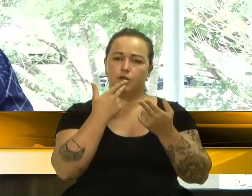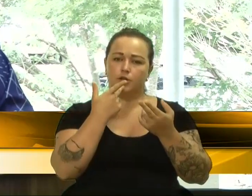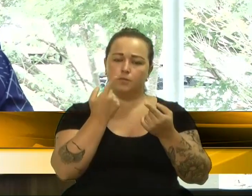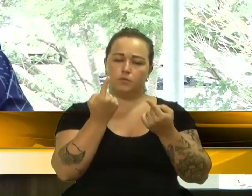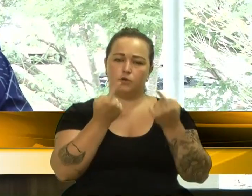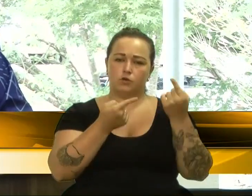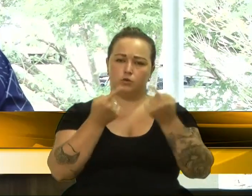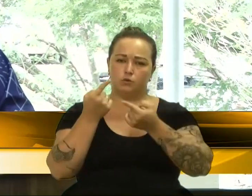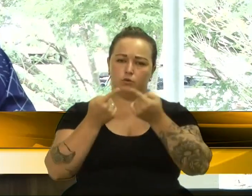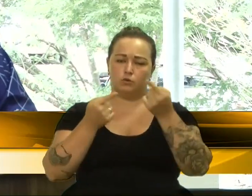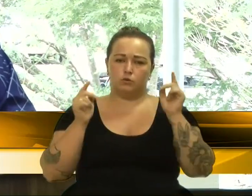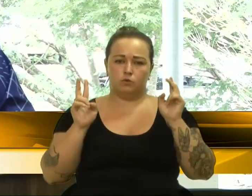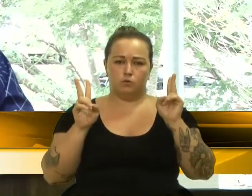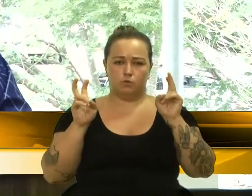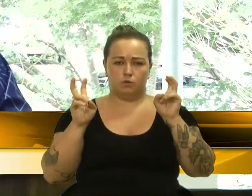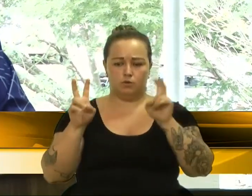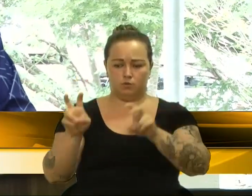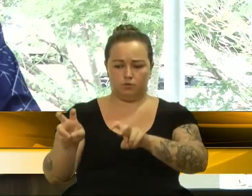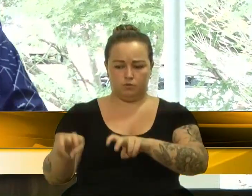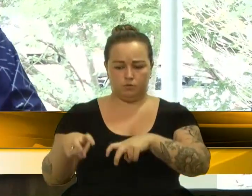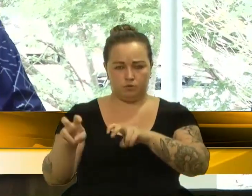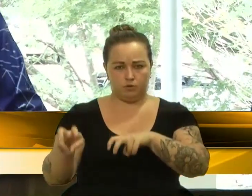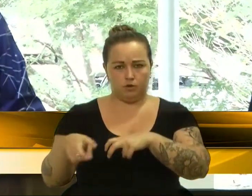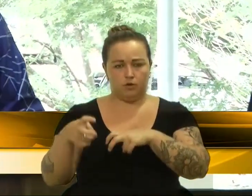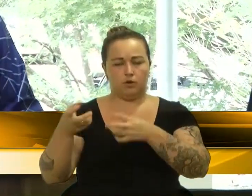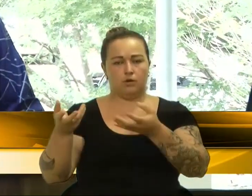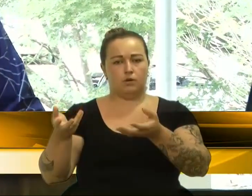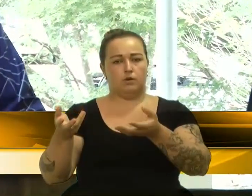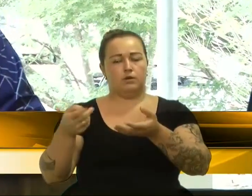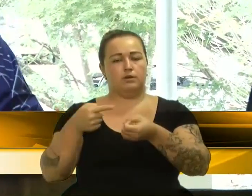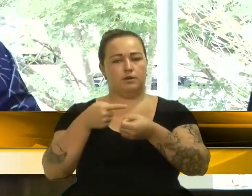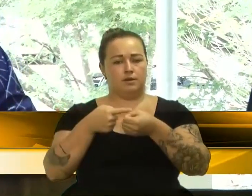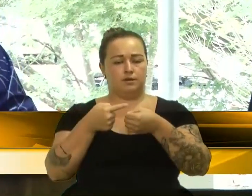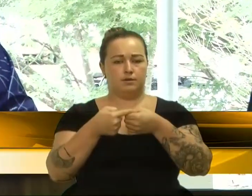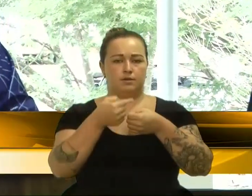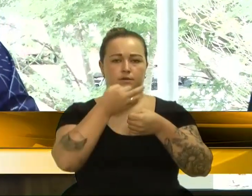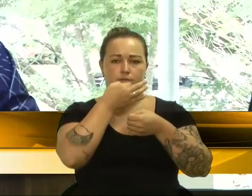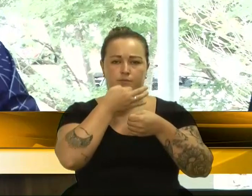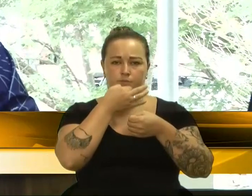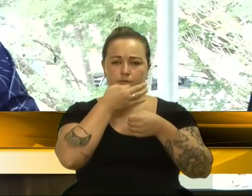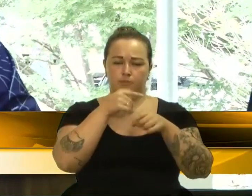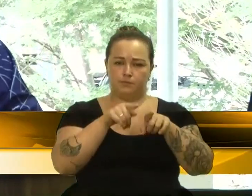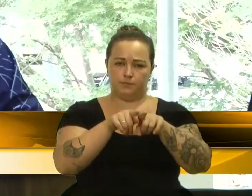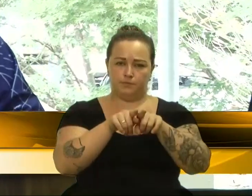nosso interior, distritos e da nossa cidade de Caxias do Sul.